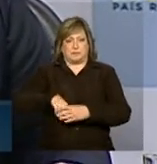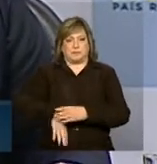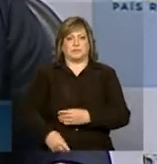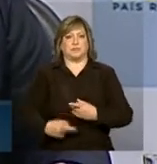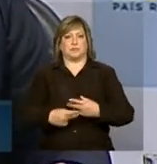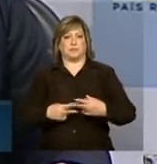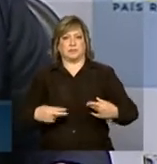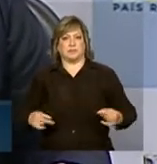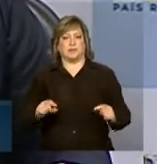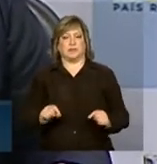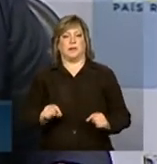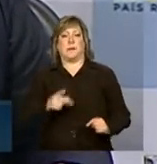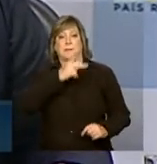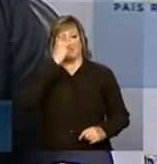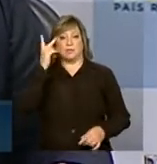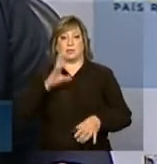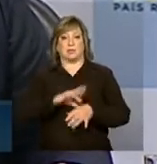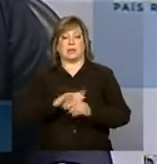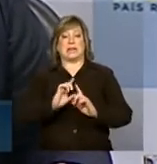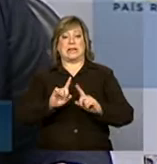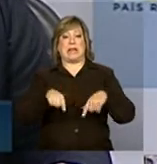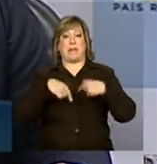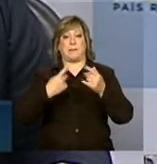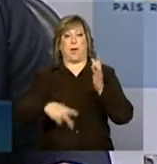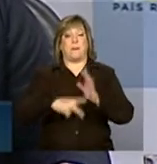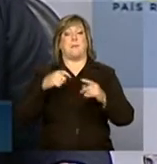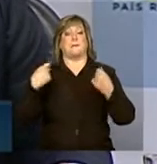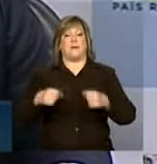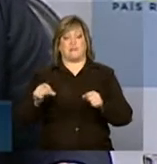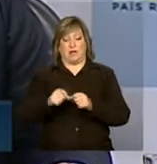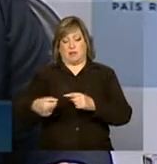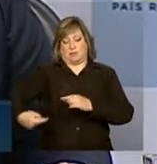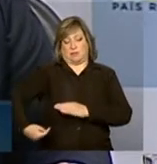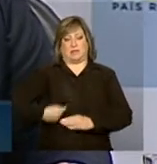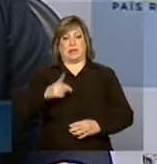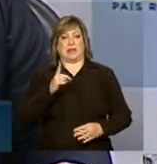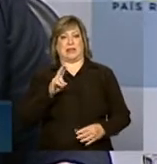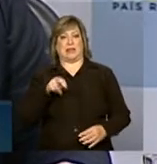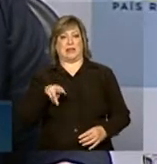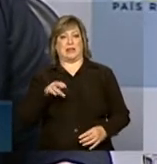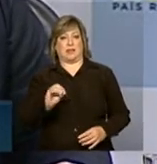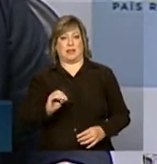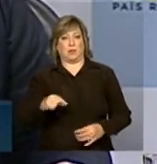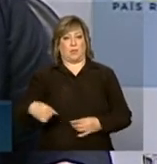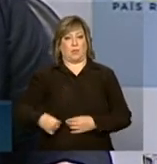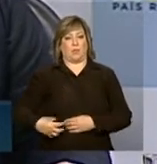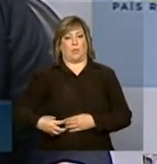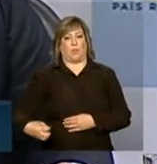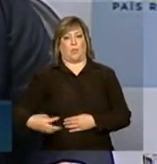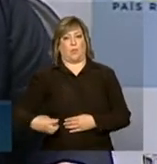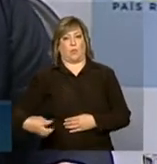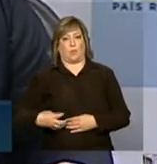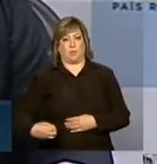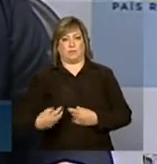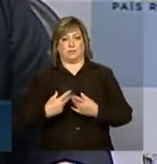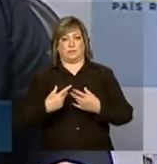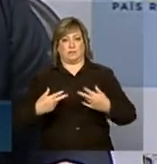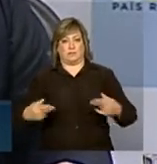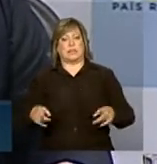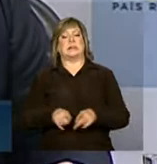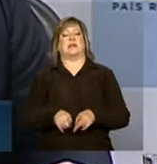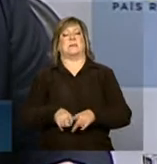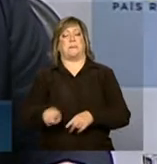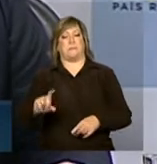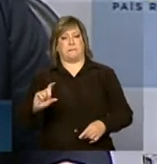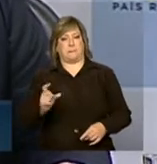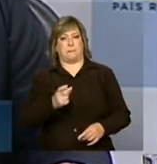pacientes que após cirurgia precisam ficar com algum tipo de orifício comunicando com o meio externo.